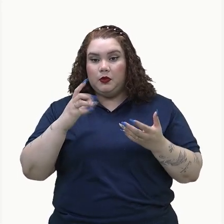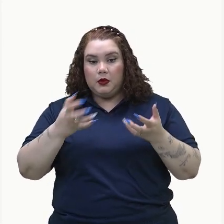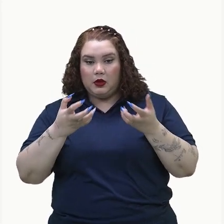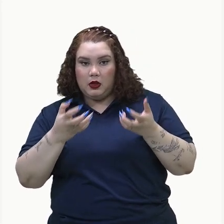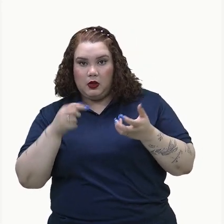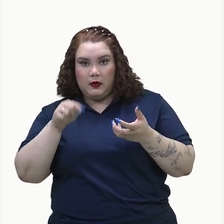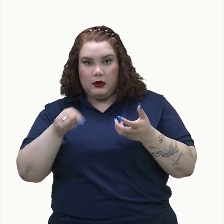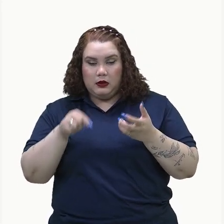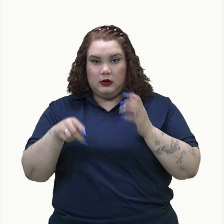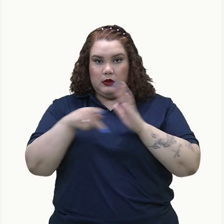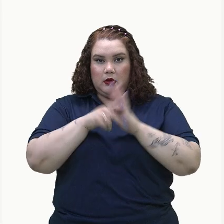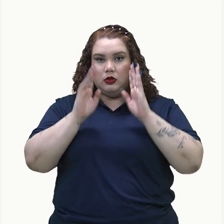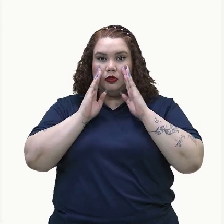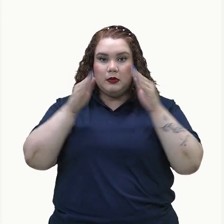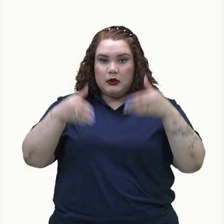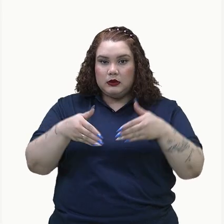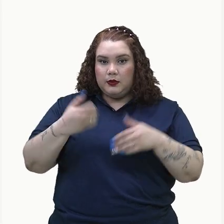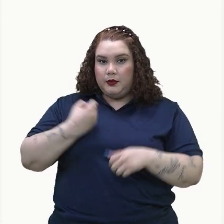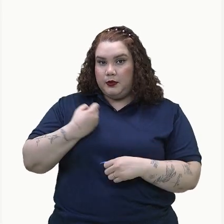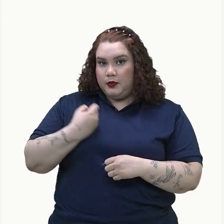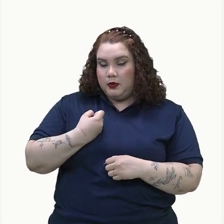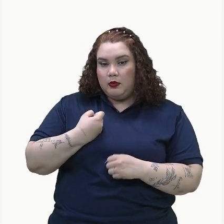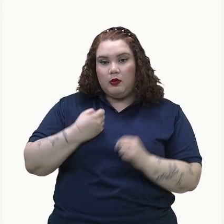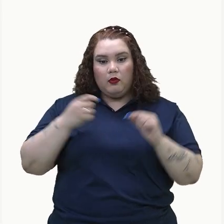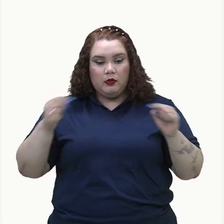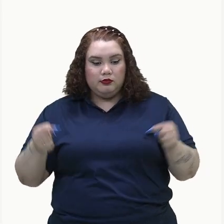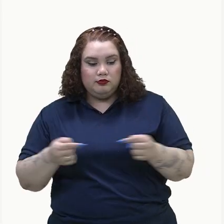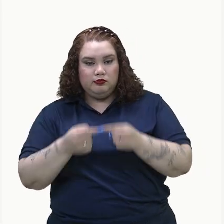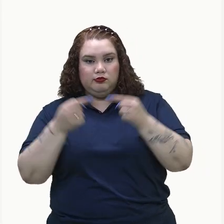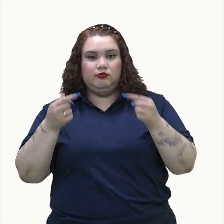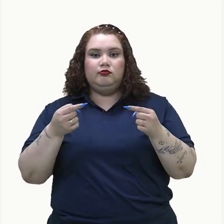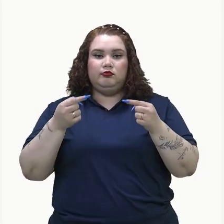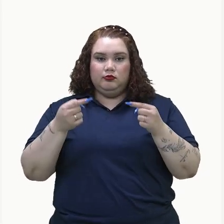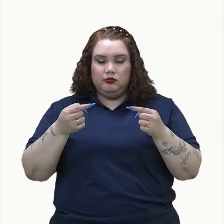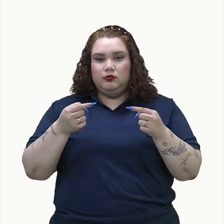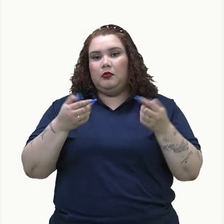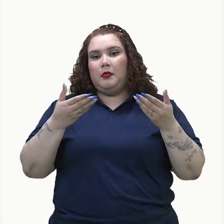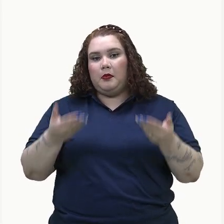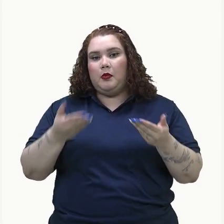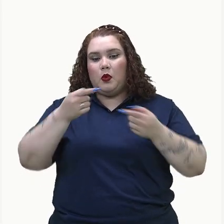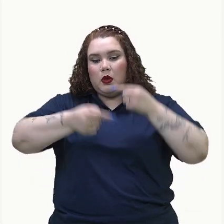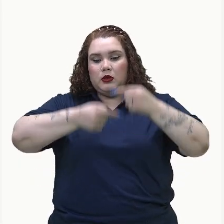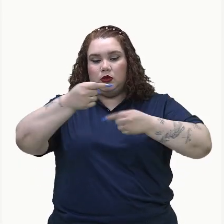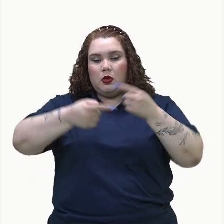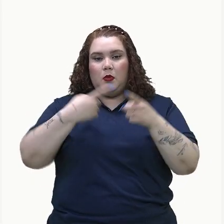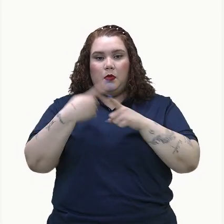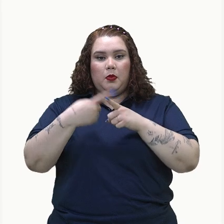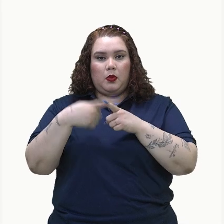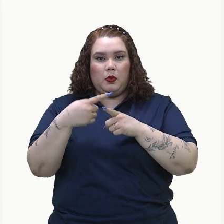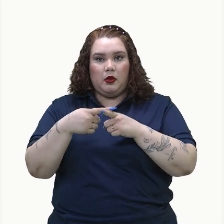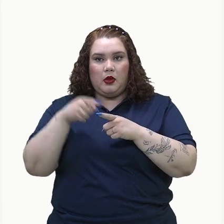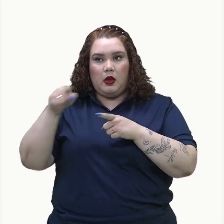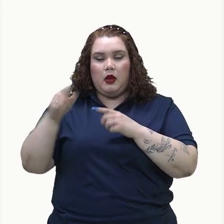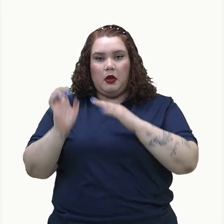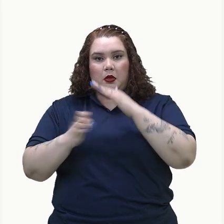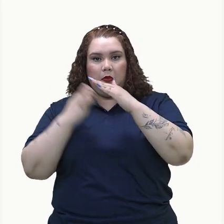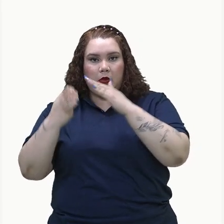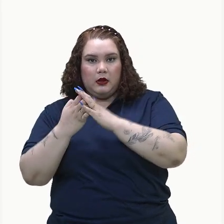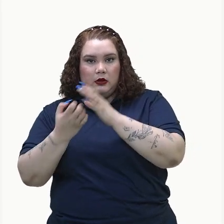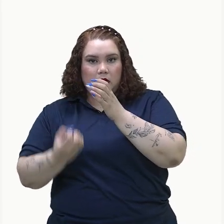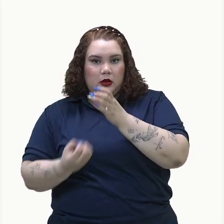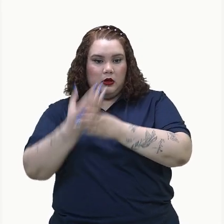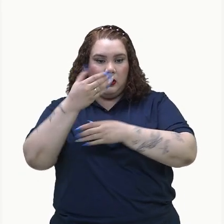bem específico, eu associo os resistores, mesmo porque os fabricantes de resistores não